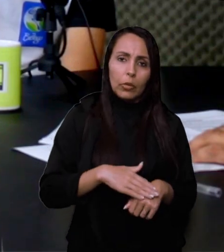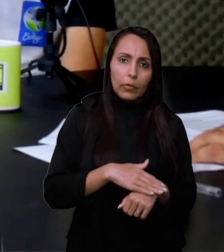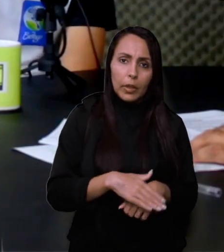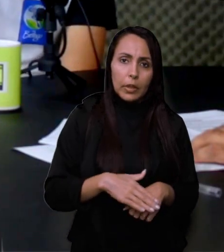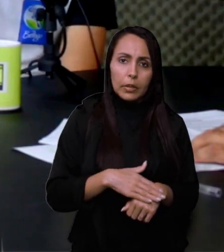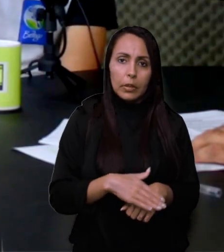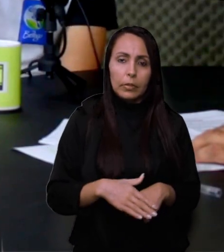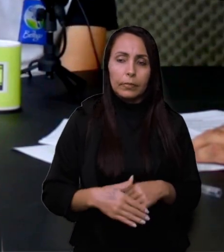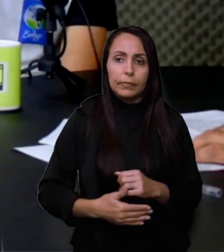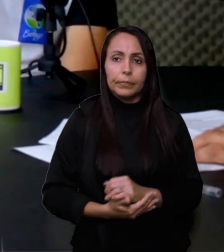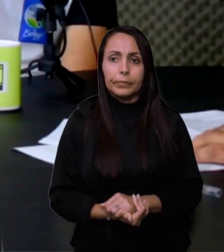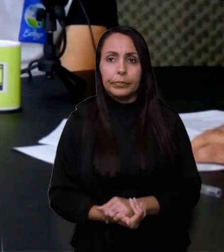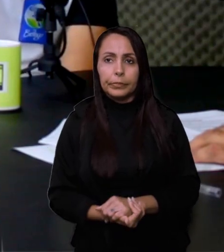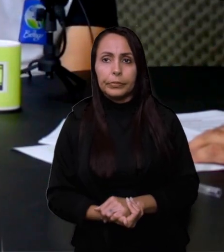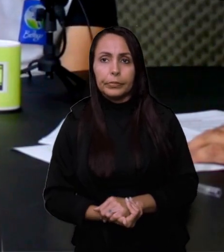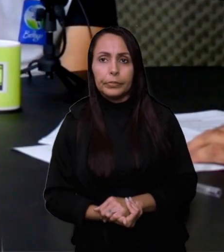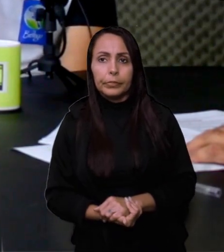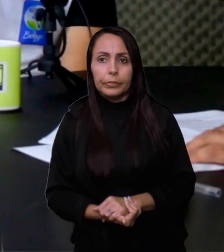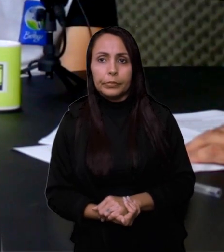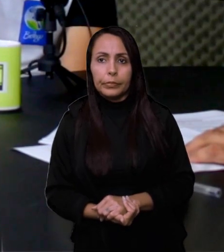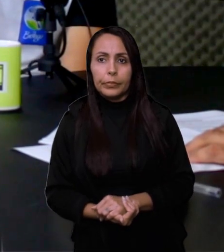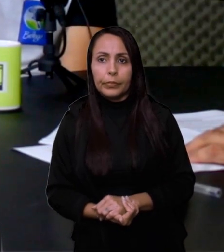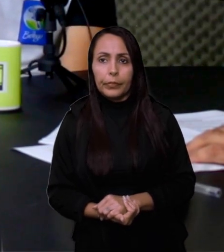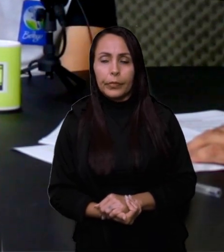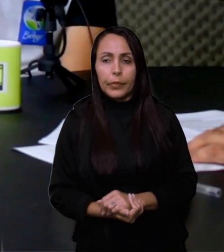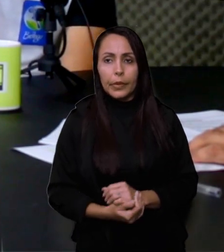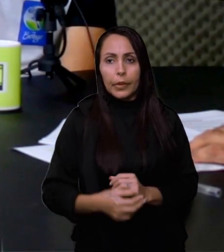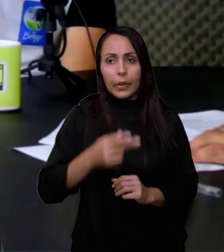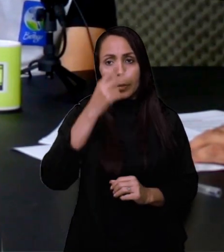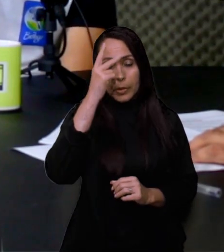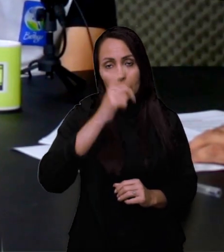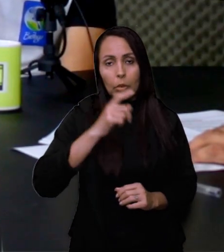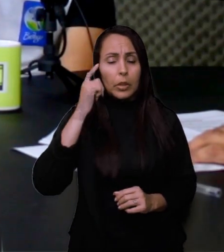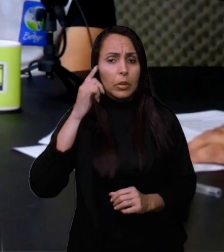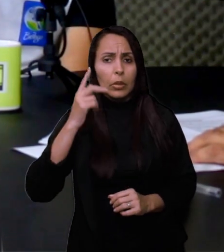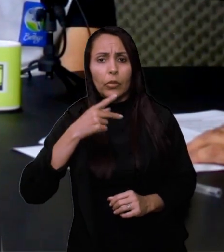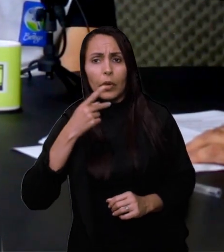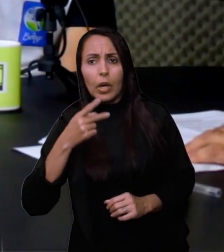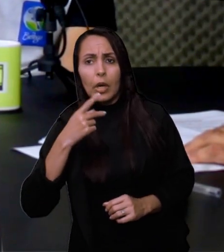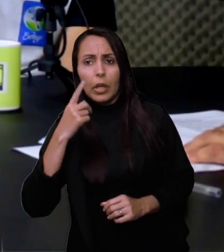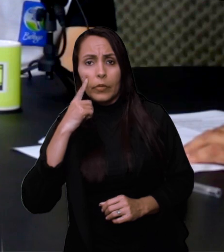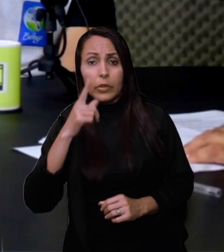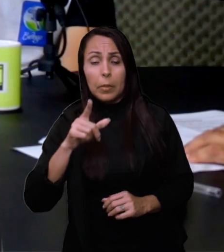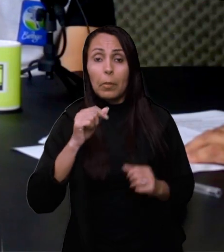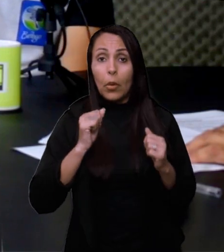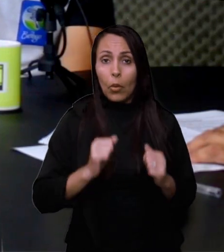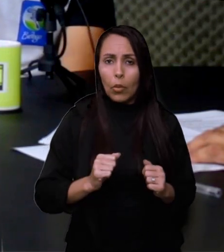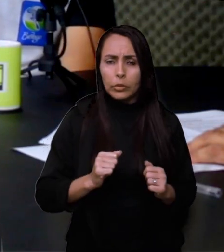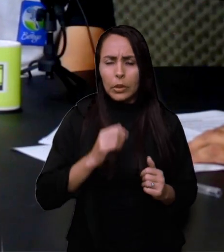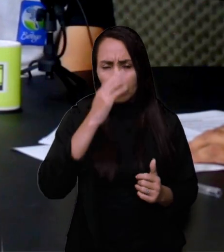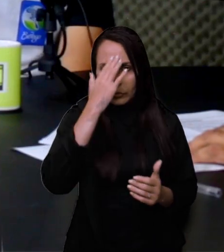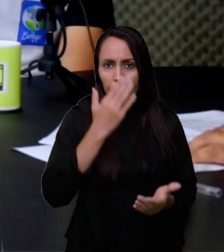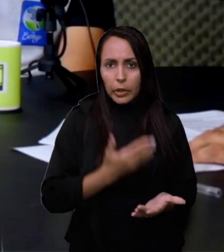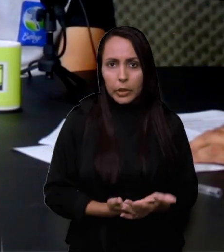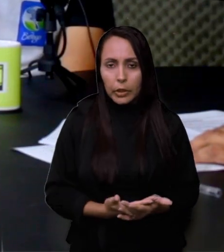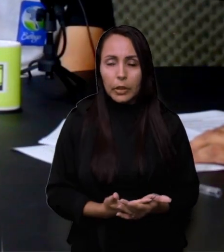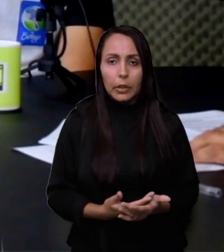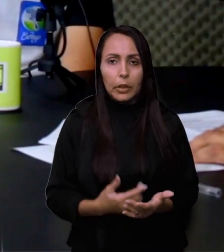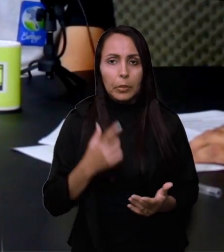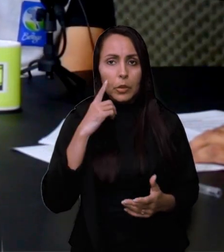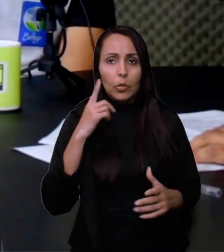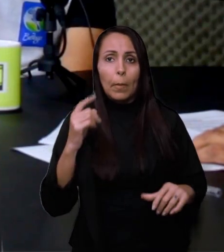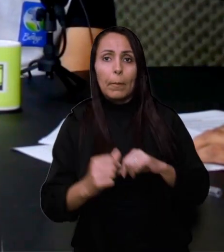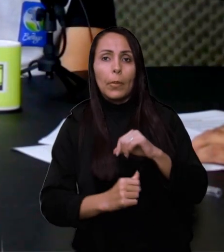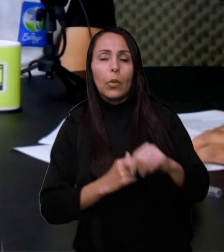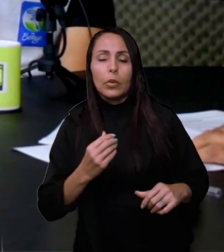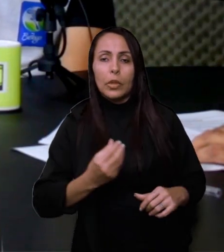entende? E essa pessoa que você acabou por não falar, não dizer, você pode, confie. Às vezes essa pessoa muda a vida